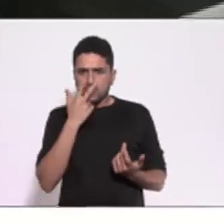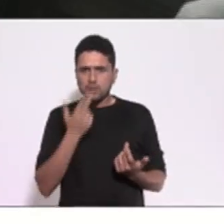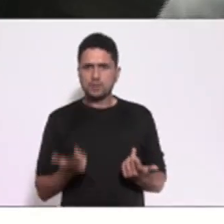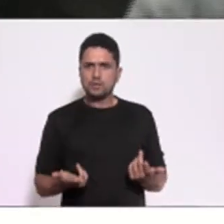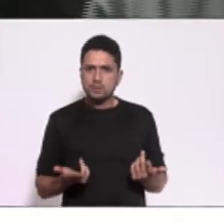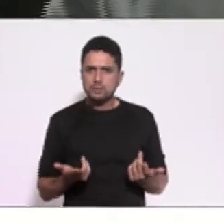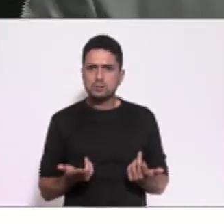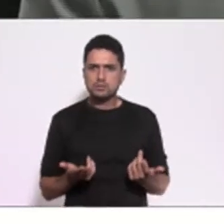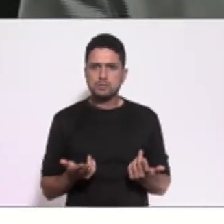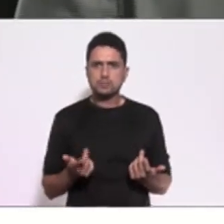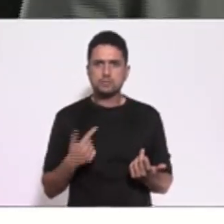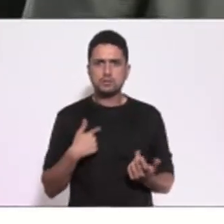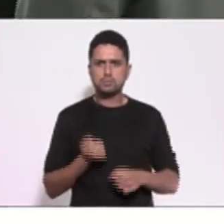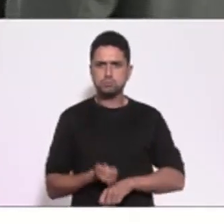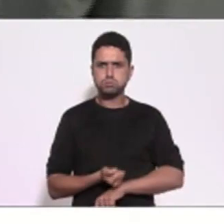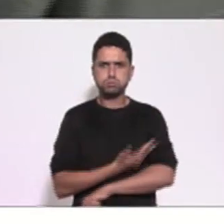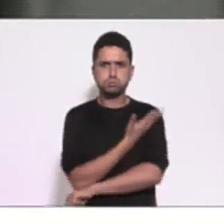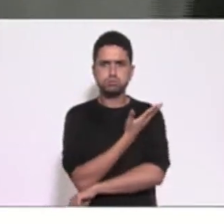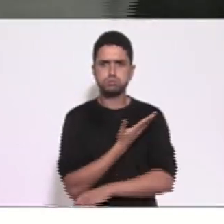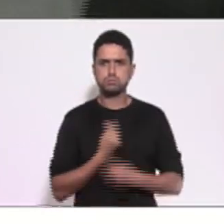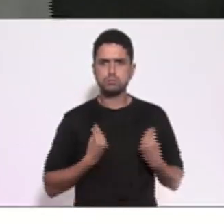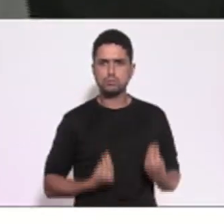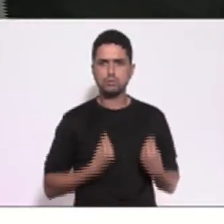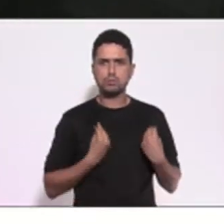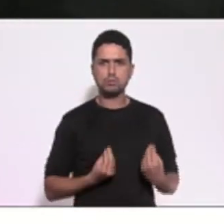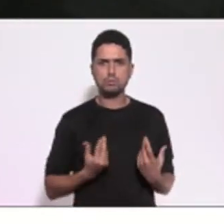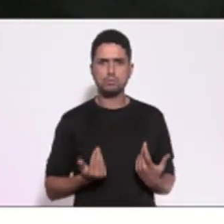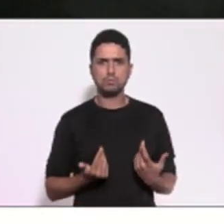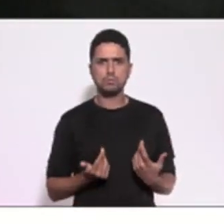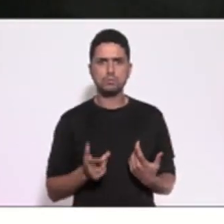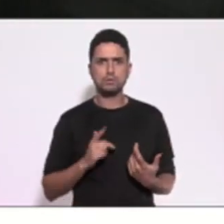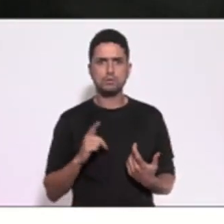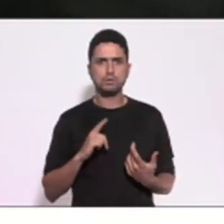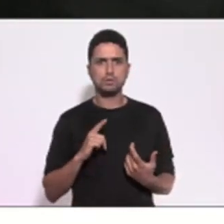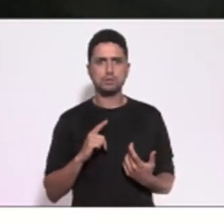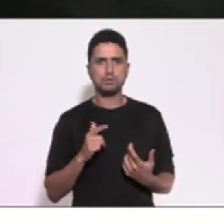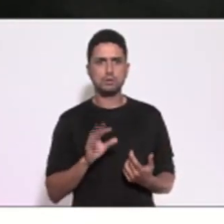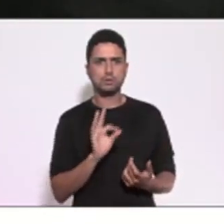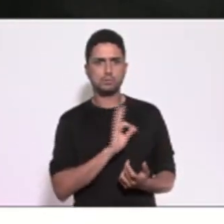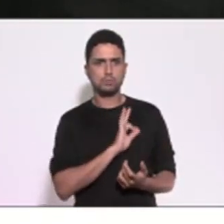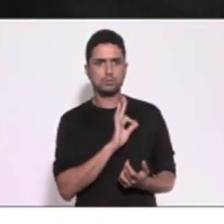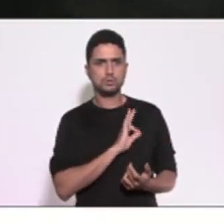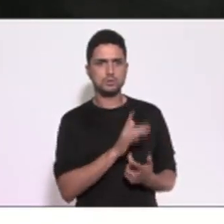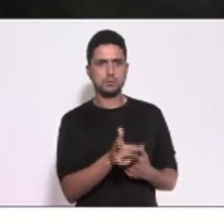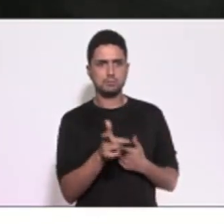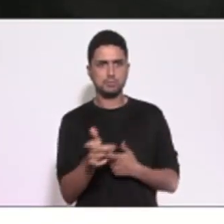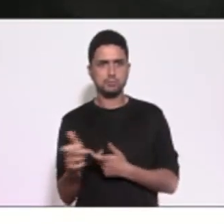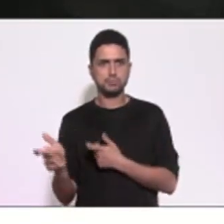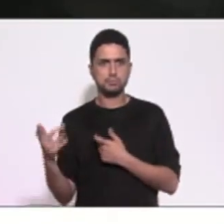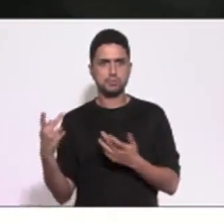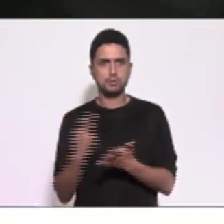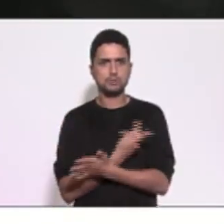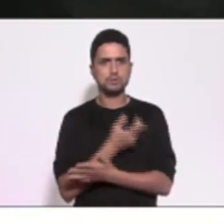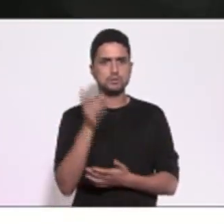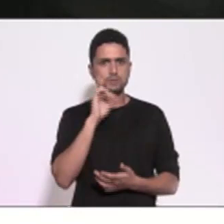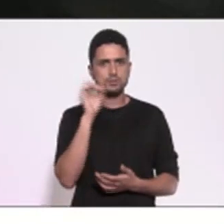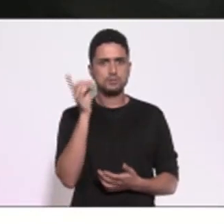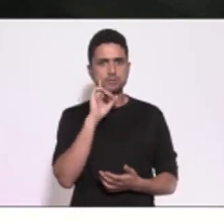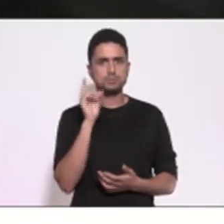me causa arrepios diante do aumento da letalidade policial, que é concreto. A gente